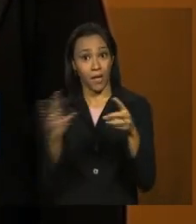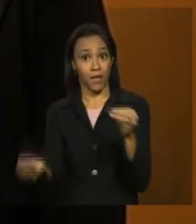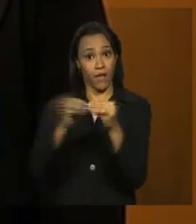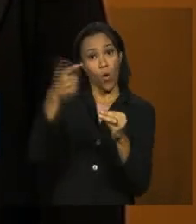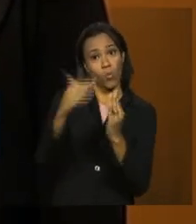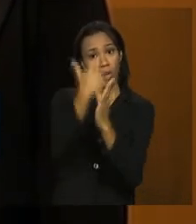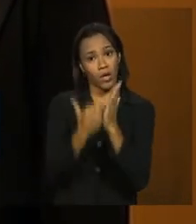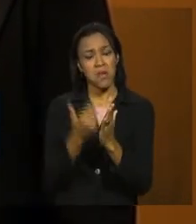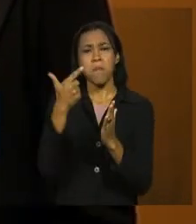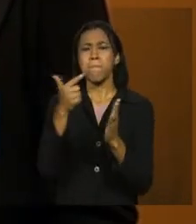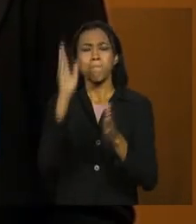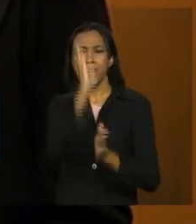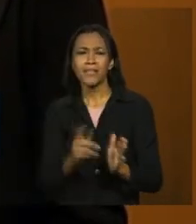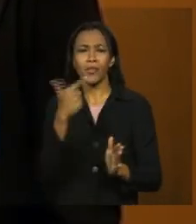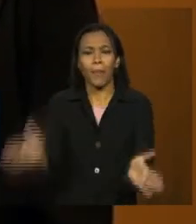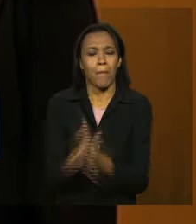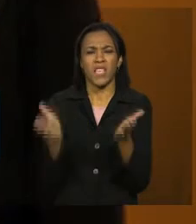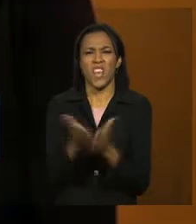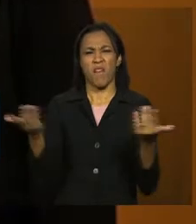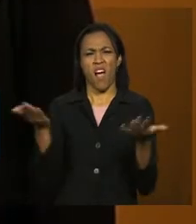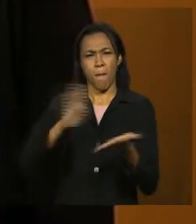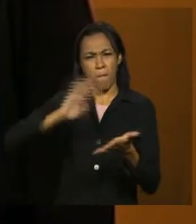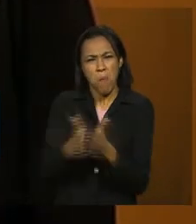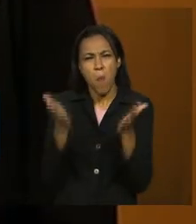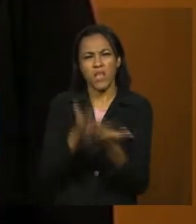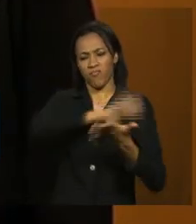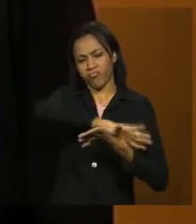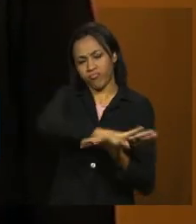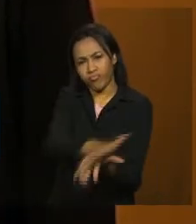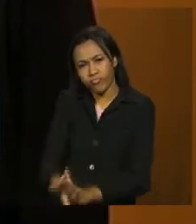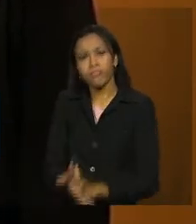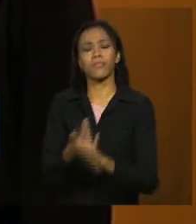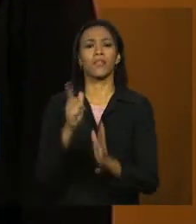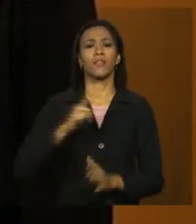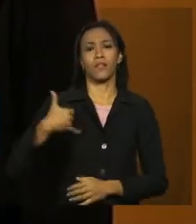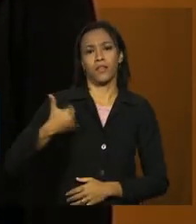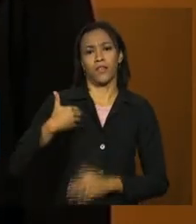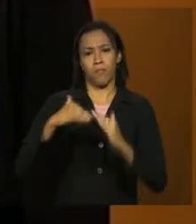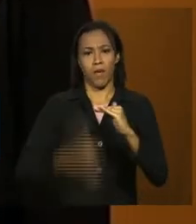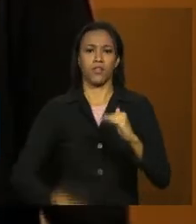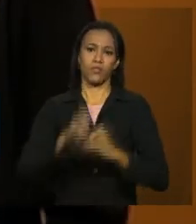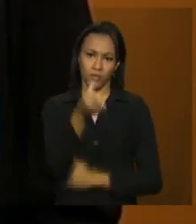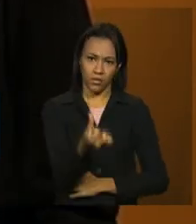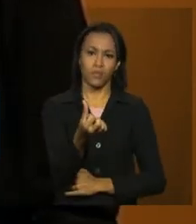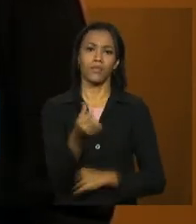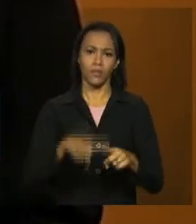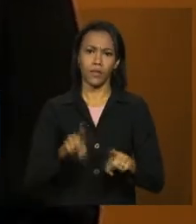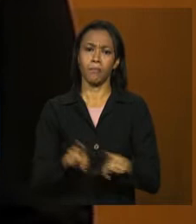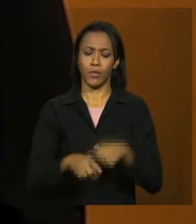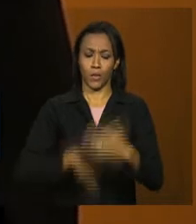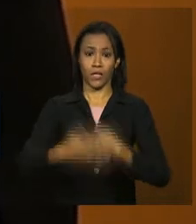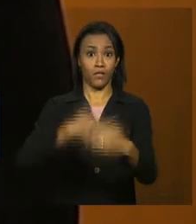e tem como objetivo erradicar a extrema pobreza entre as famílias que contém crianças menores de 6 anos e garantindo o pleno